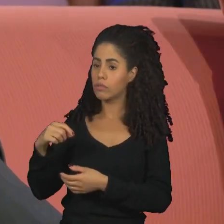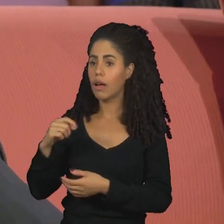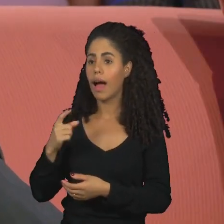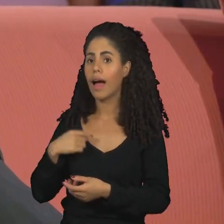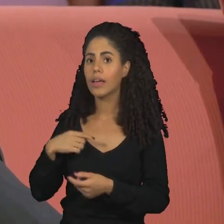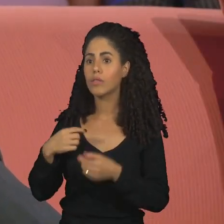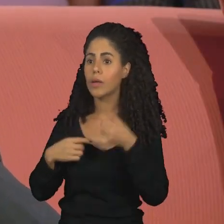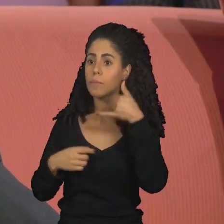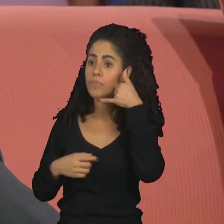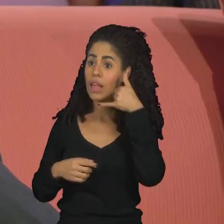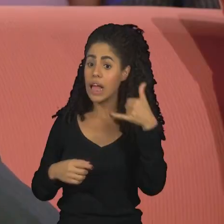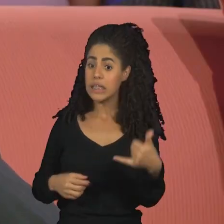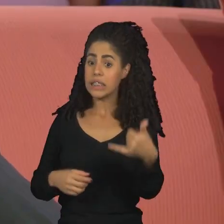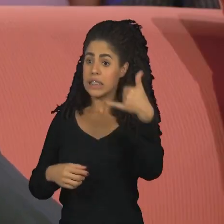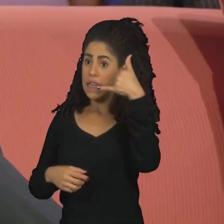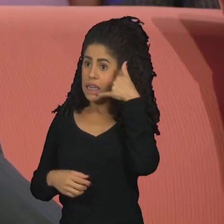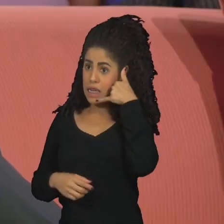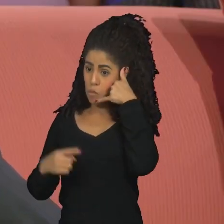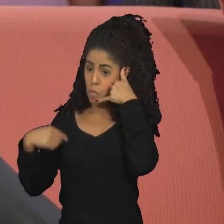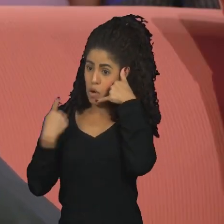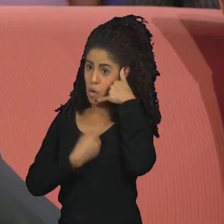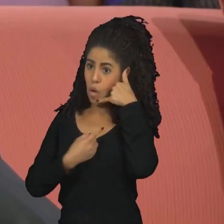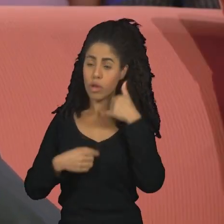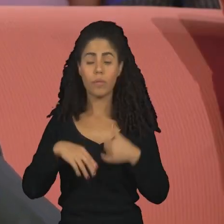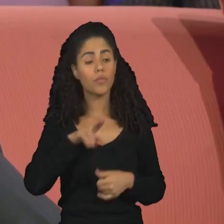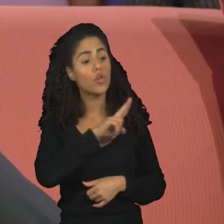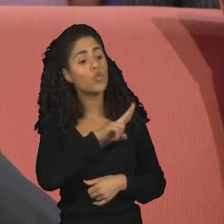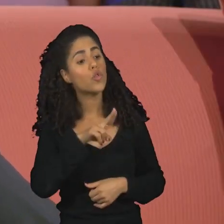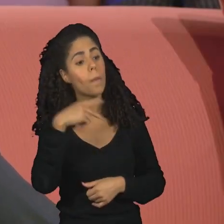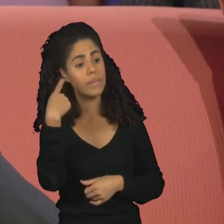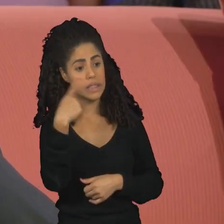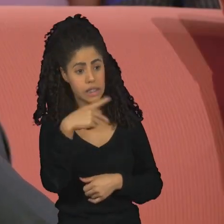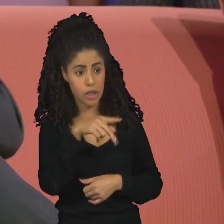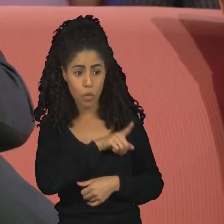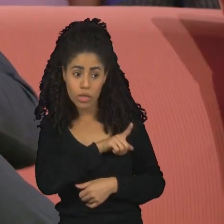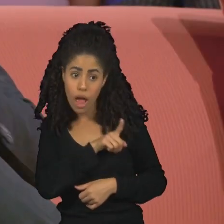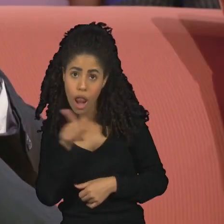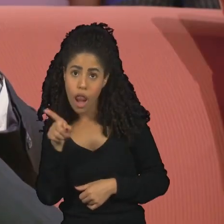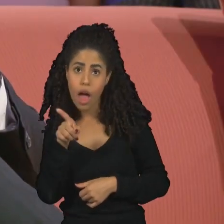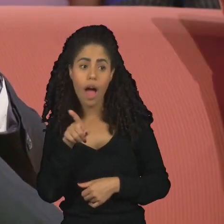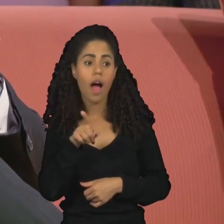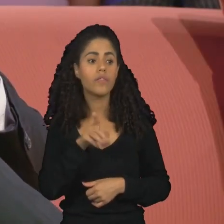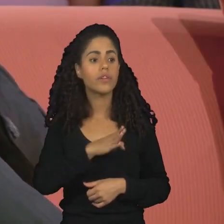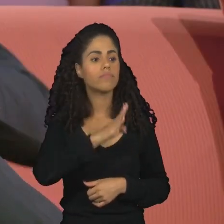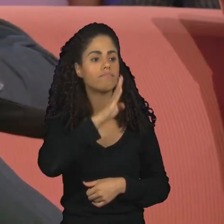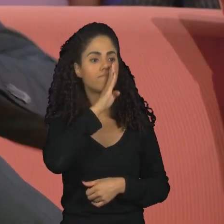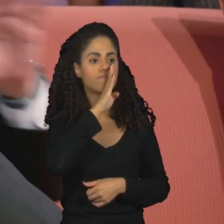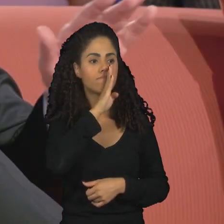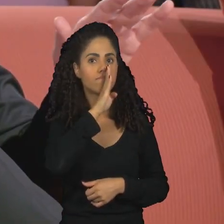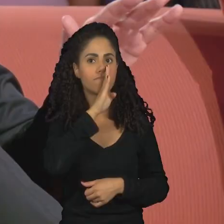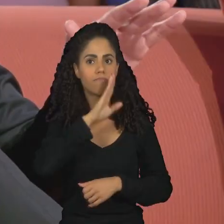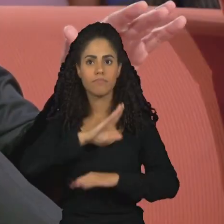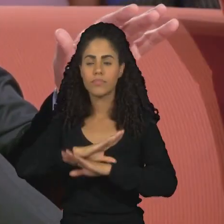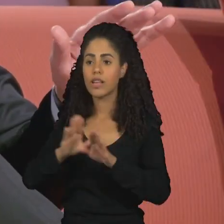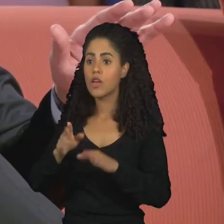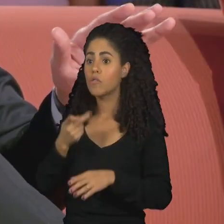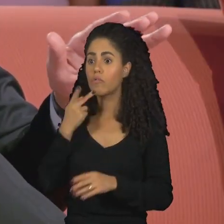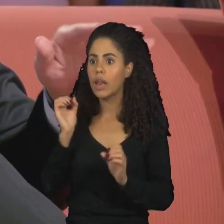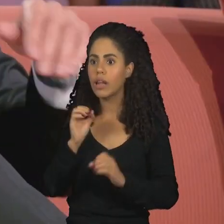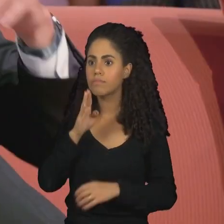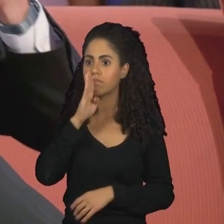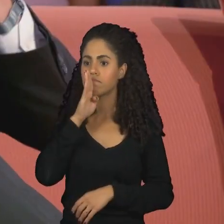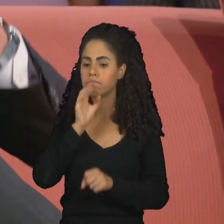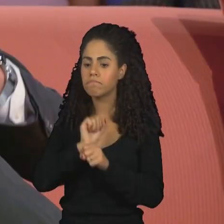recebe um telefonema e diz assim, olha, seu nome está na terna. Silêncio. Então, você não fala nada,